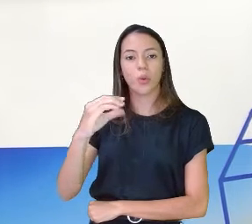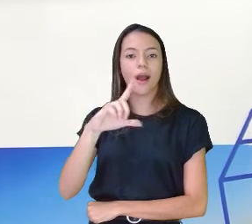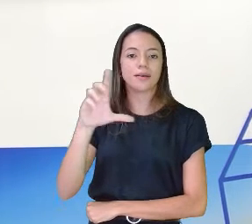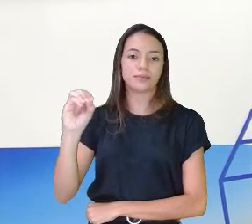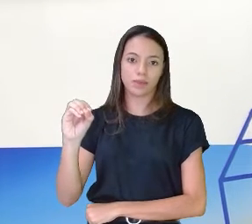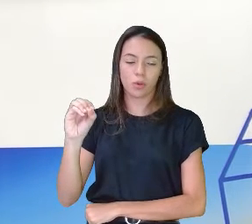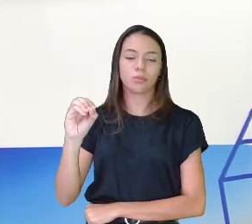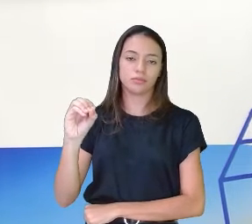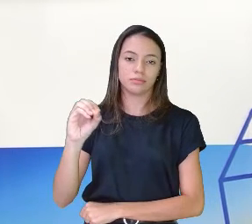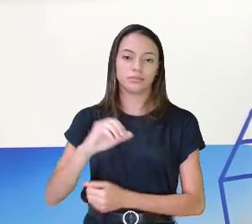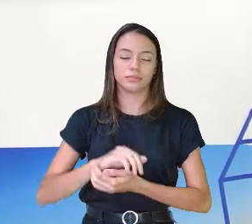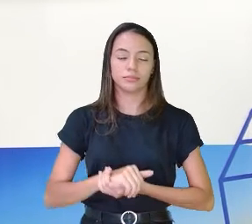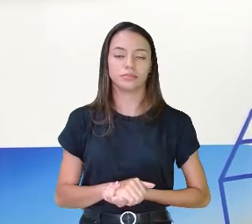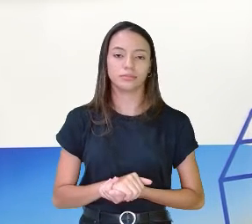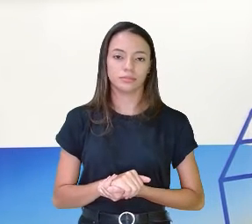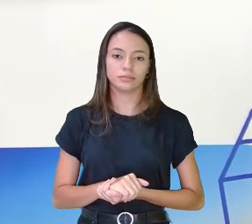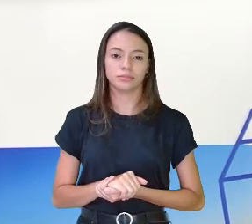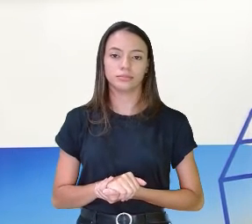enfim, há diversas, né?